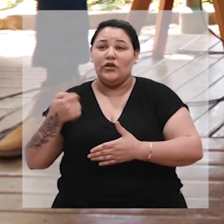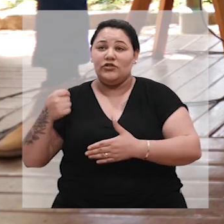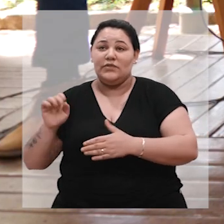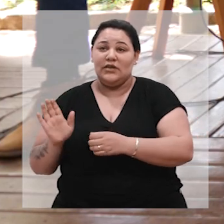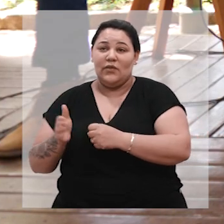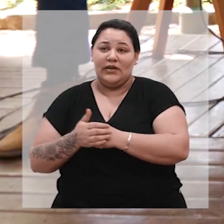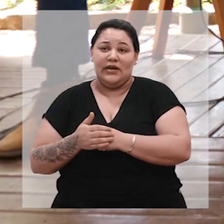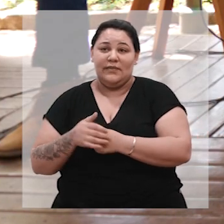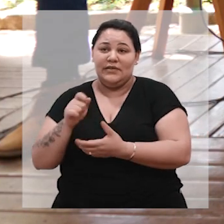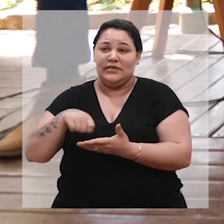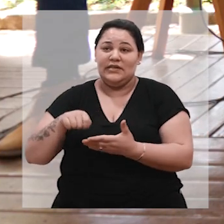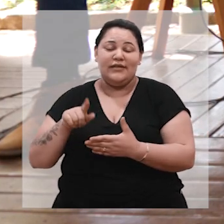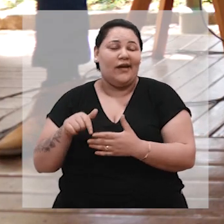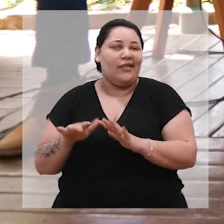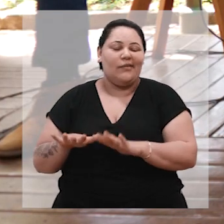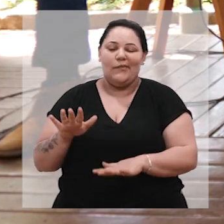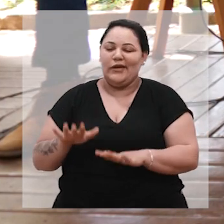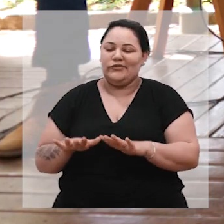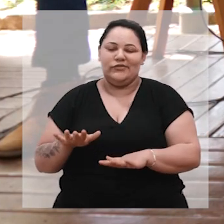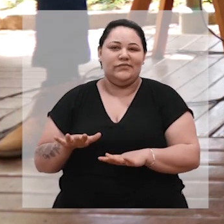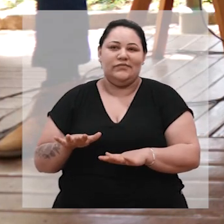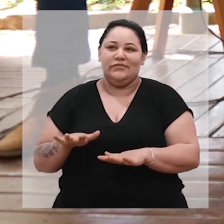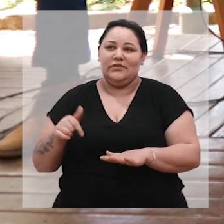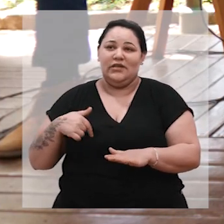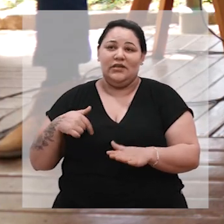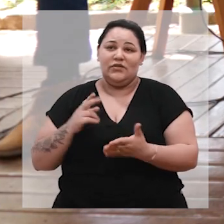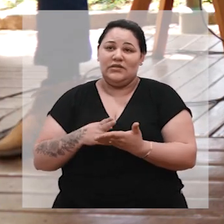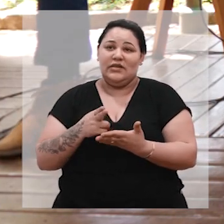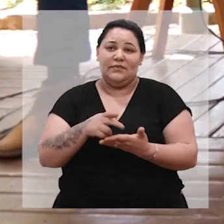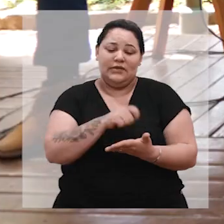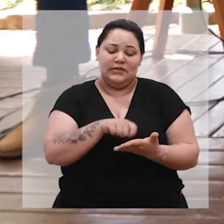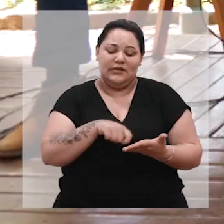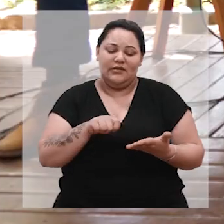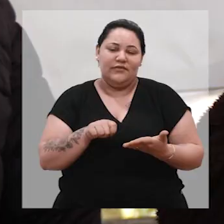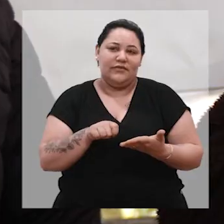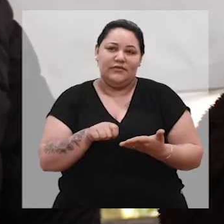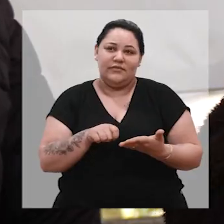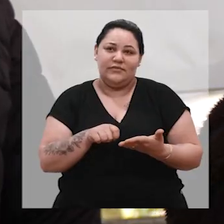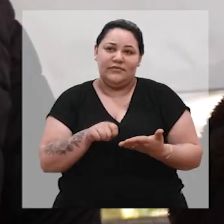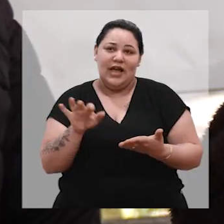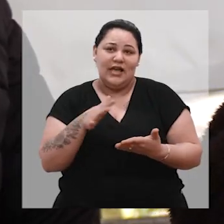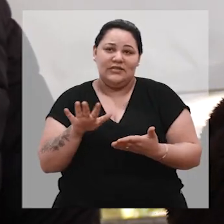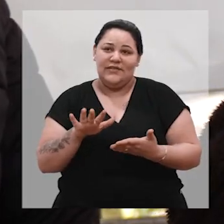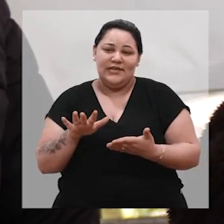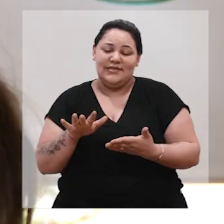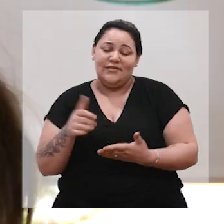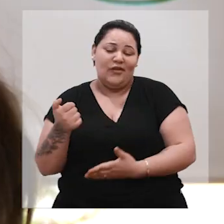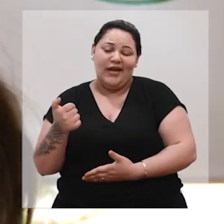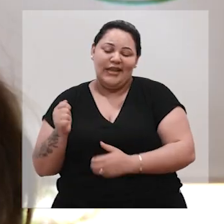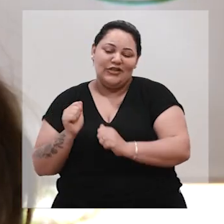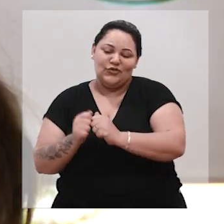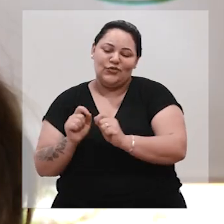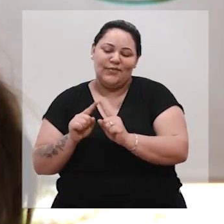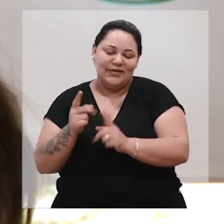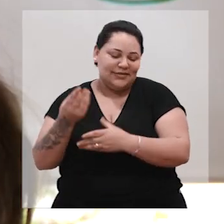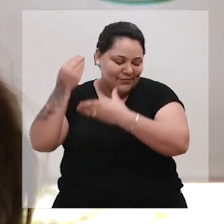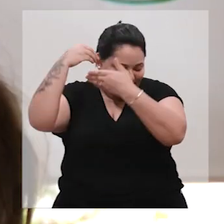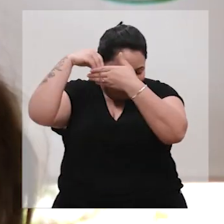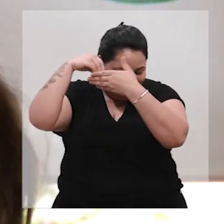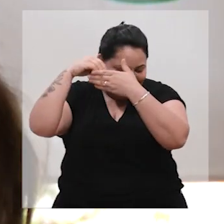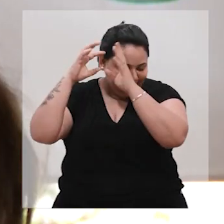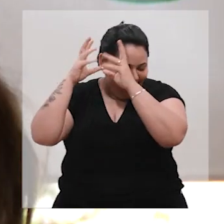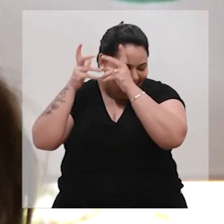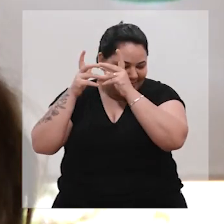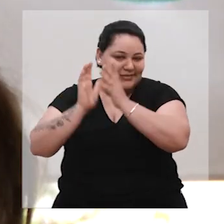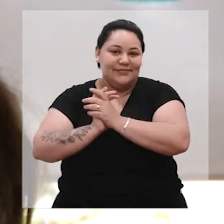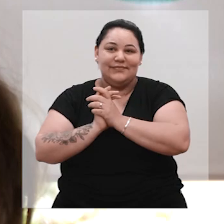ou o tempo que a gente precisa reservar para a escrita é muito relativo. Eu estou escrevendo o tempo inteiro, mesmo que eu não esteja com uma caneta na mão. Por